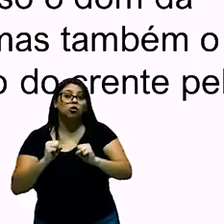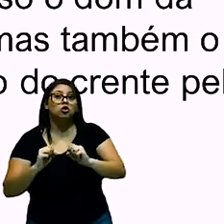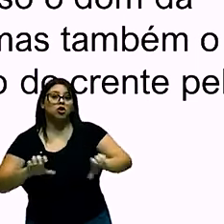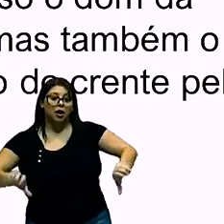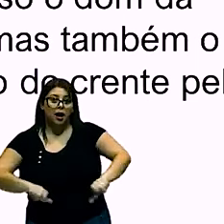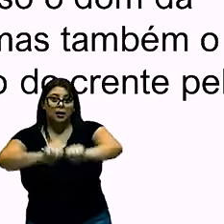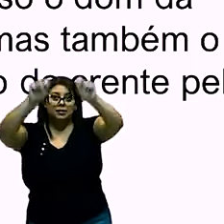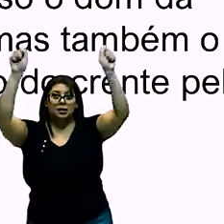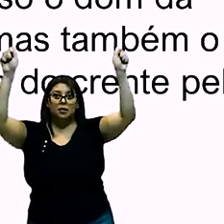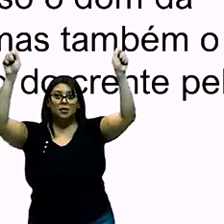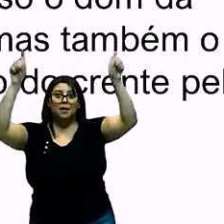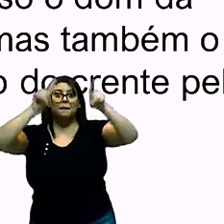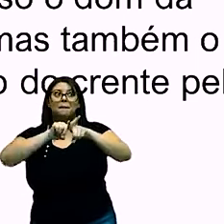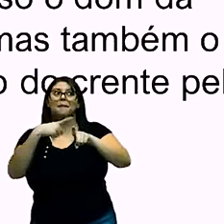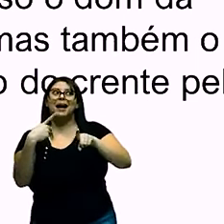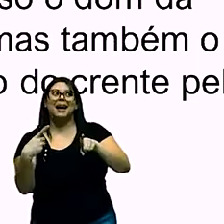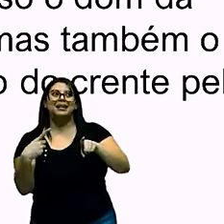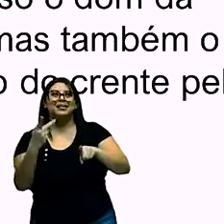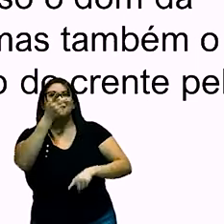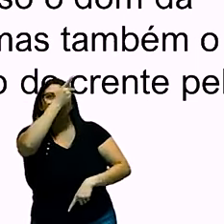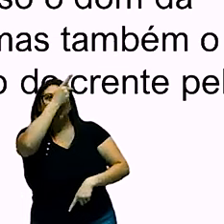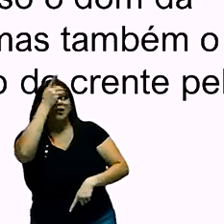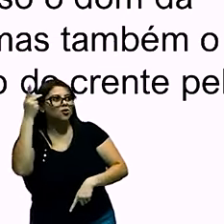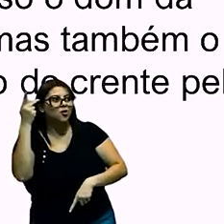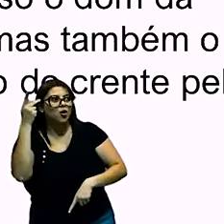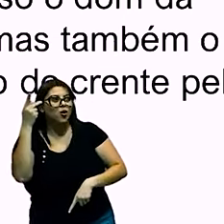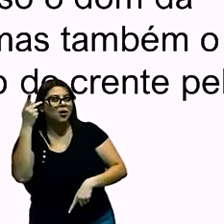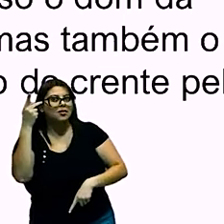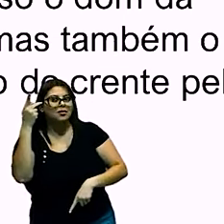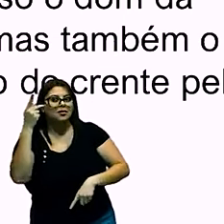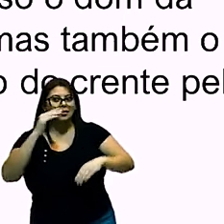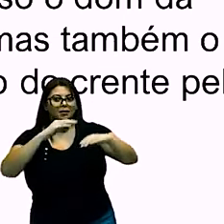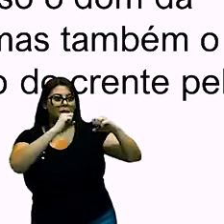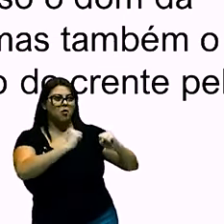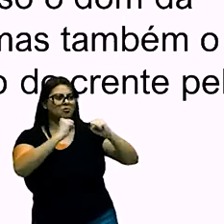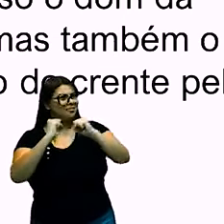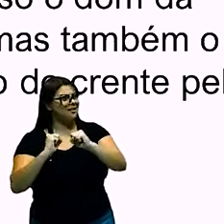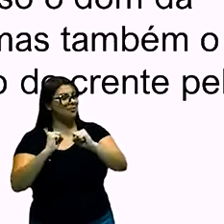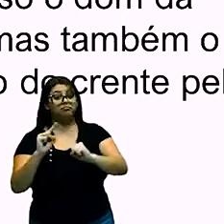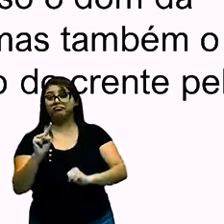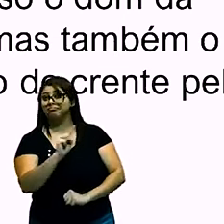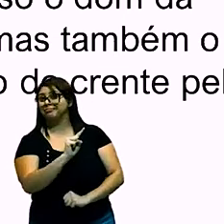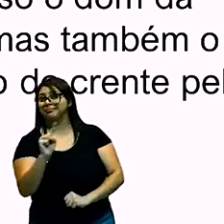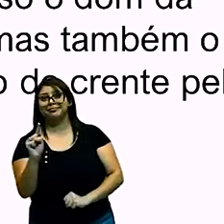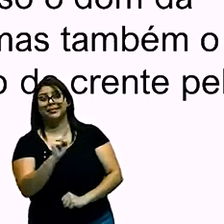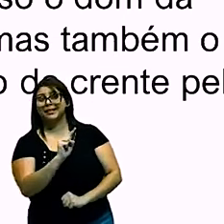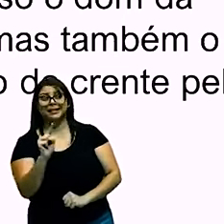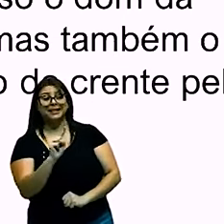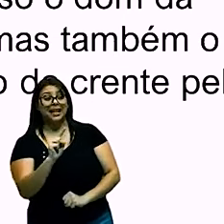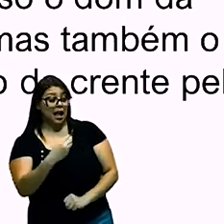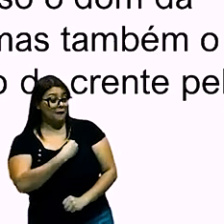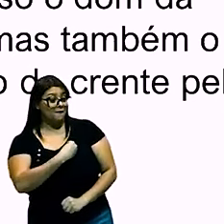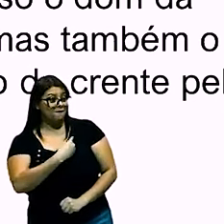de baixo para cima, mas ninguém tinha autoridade espiritual. Ninguém tinha uma vida santa, sem pecado,